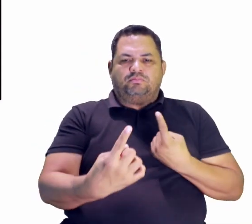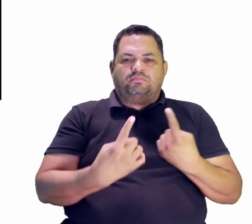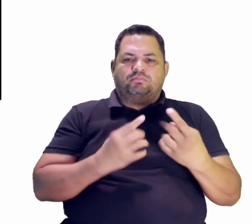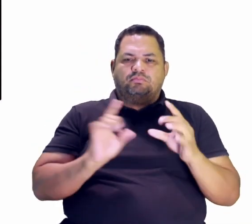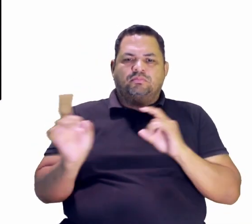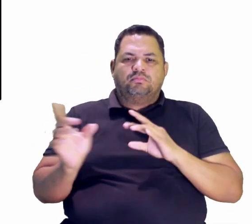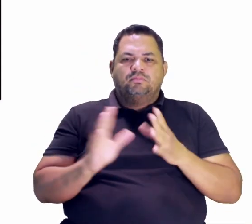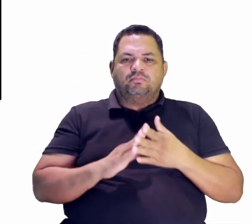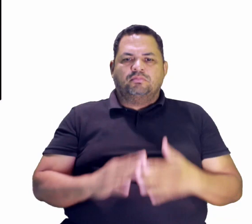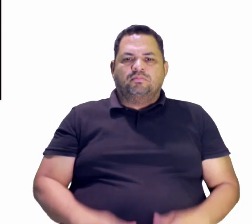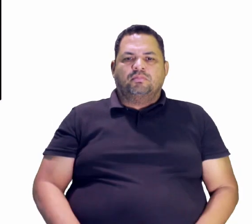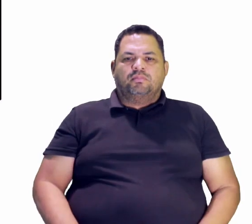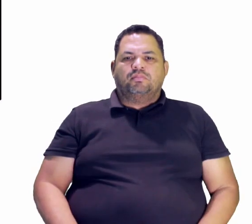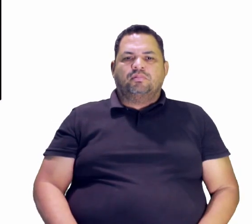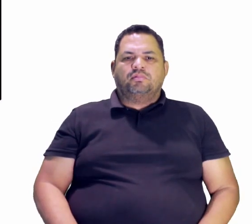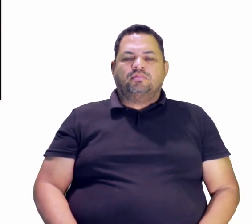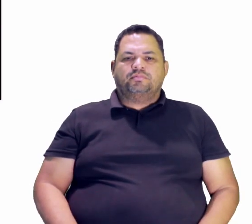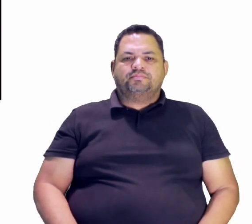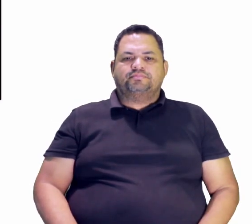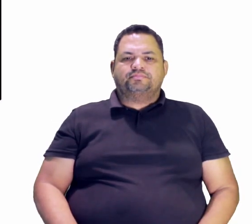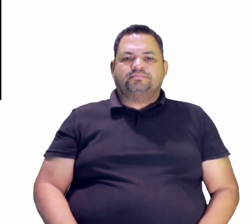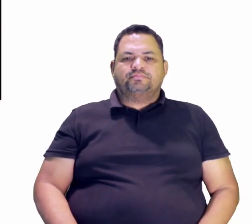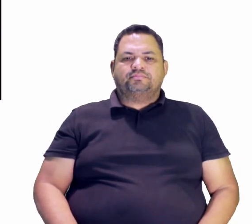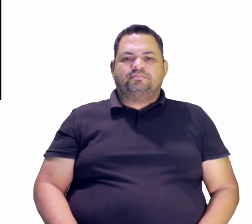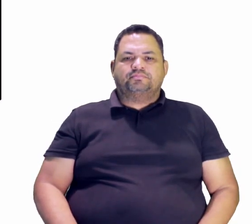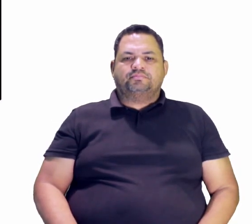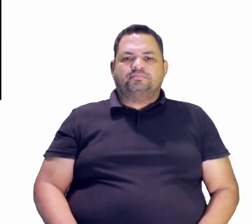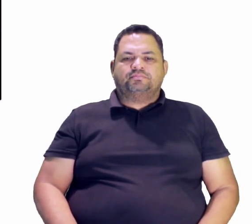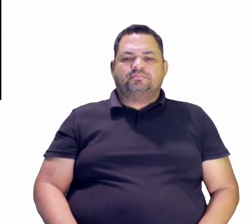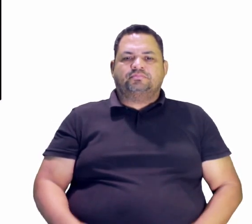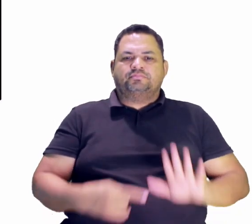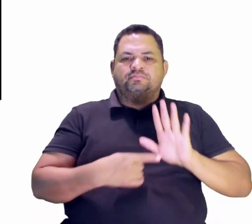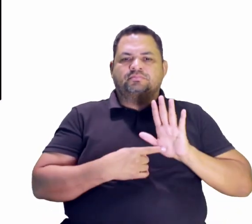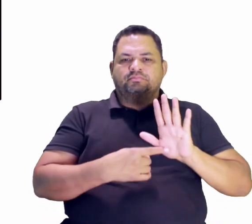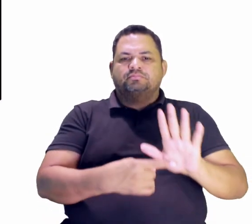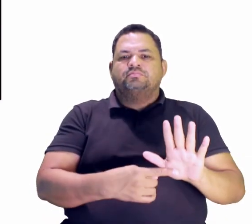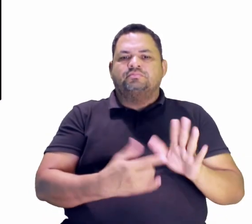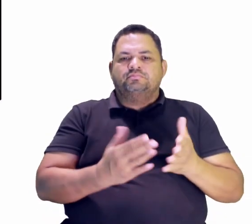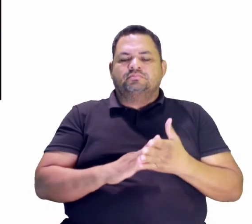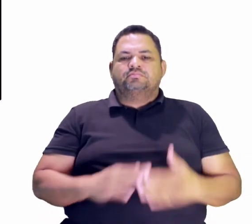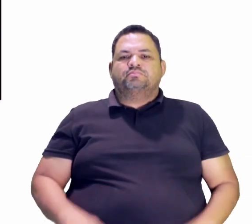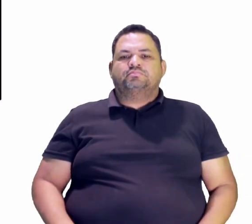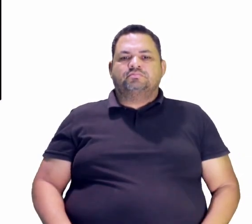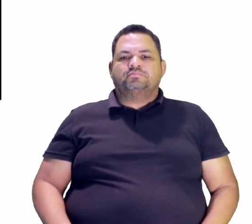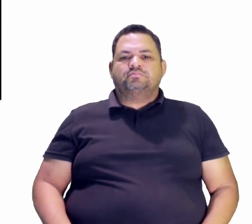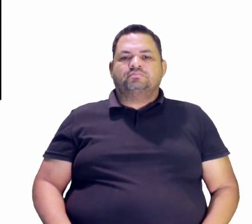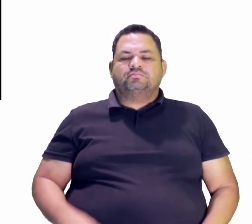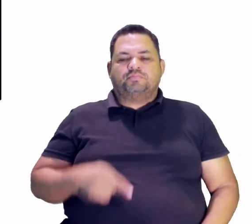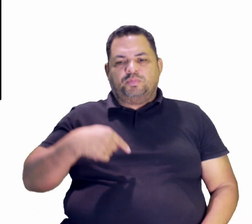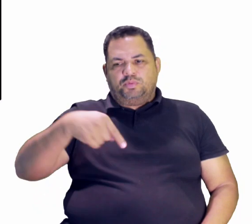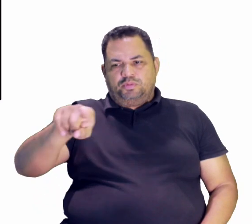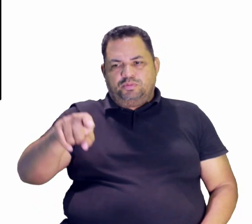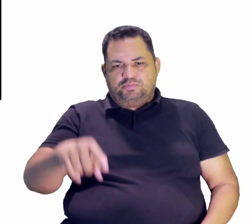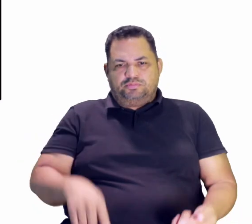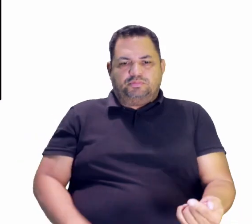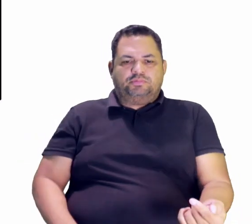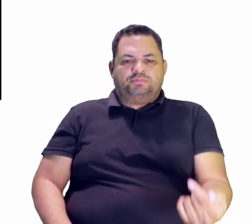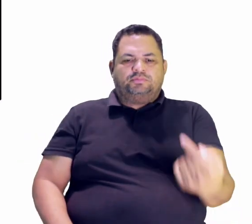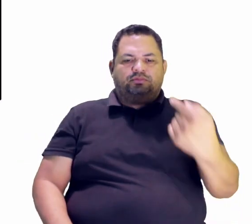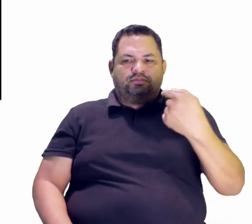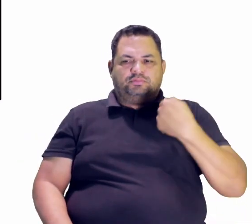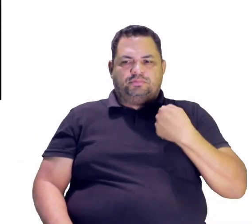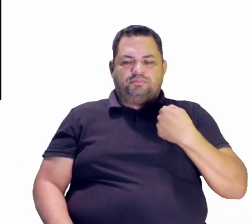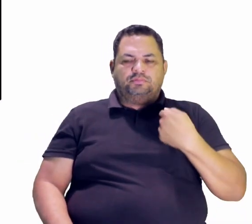Cada parte dessa aqui que está separada pelos traços aqui, indica uma mão. Aqui os carros só podem ir e esse outro só